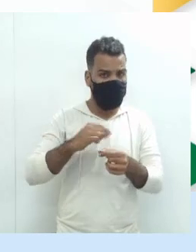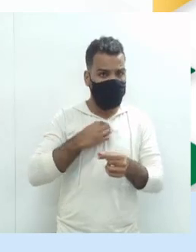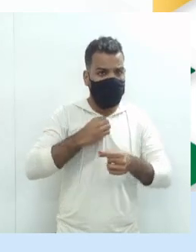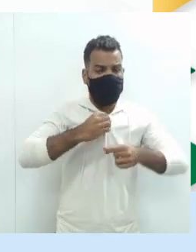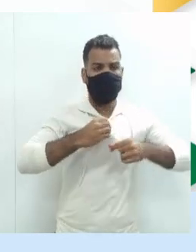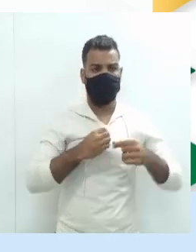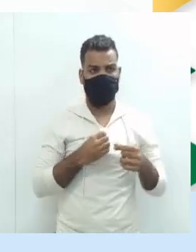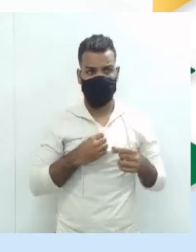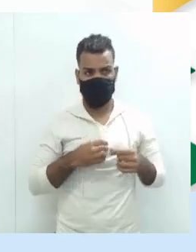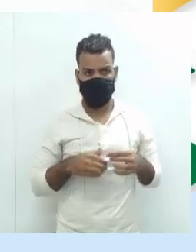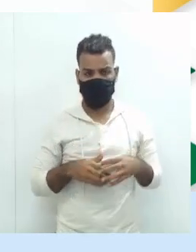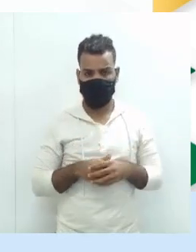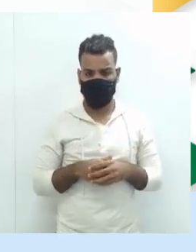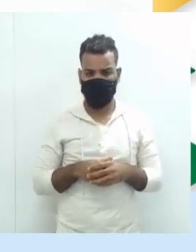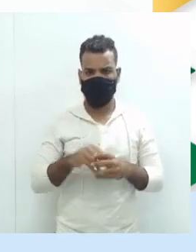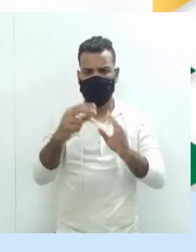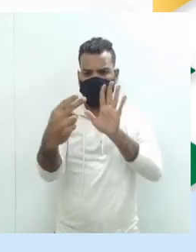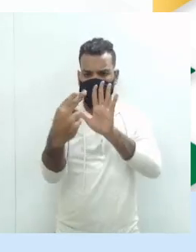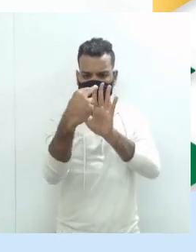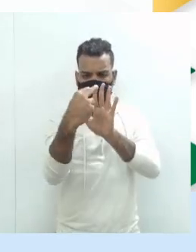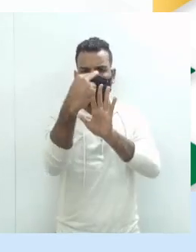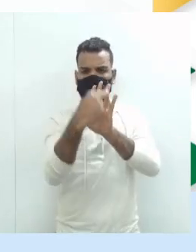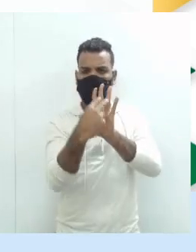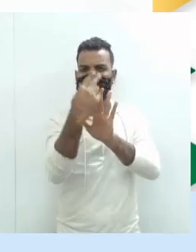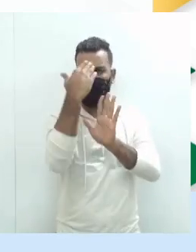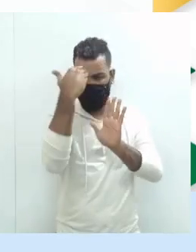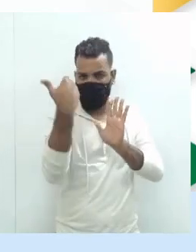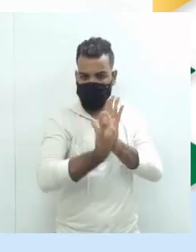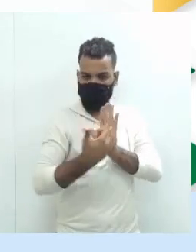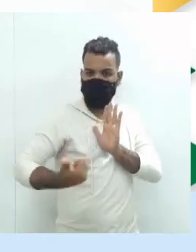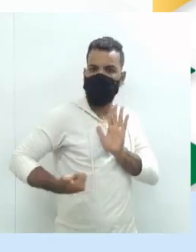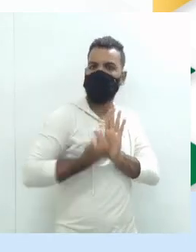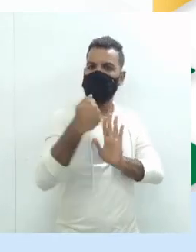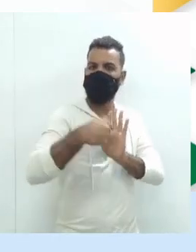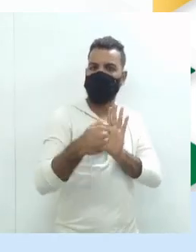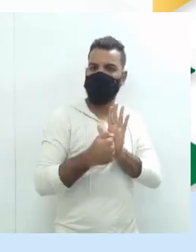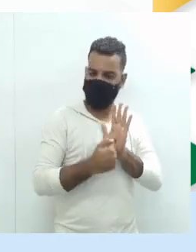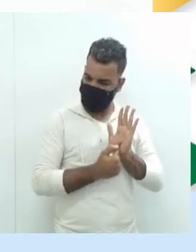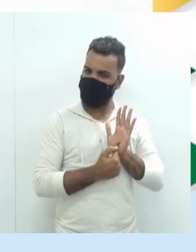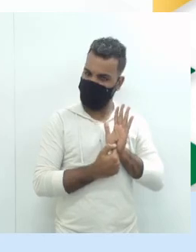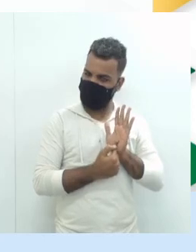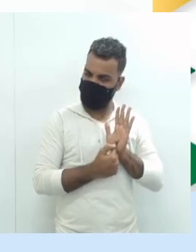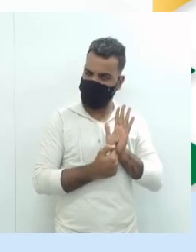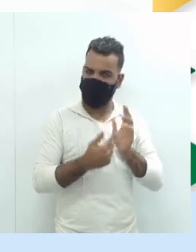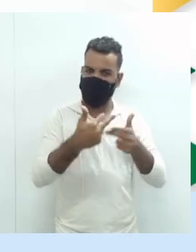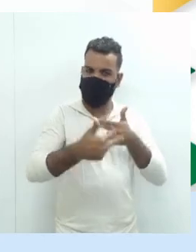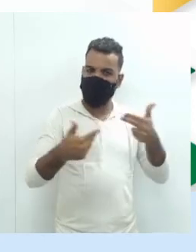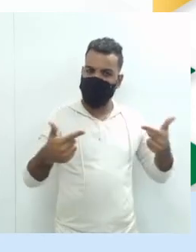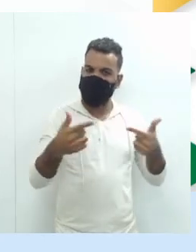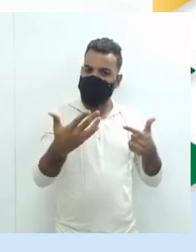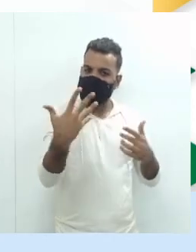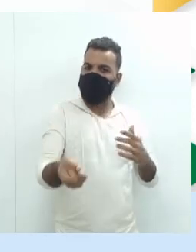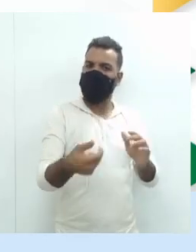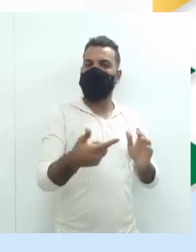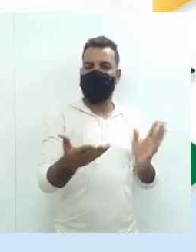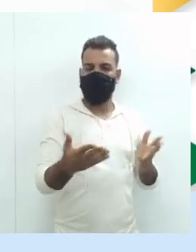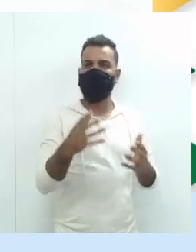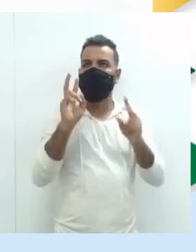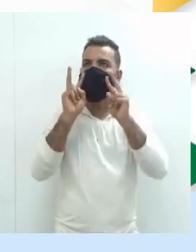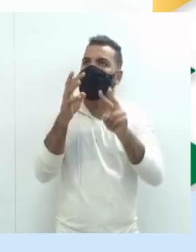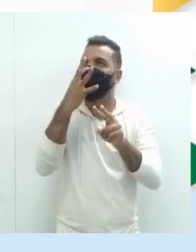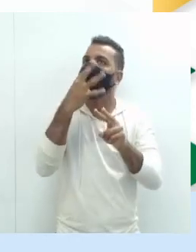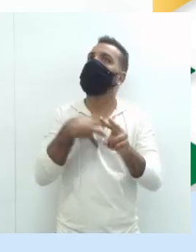atenção, convencer o leitor para a compra de produtos e ou serviços. Geralmente,